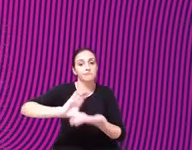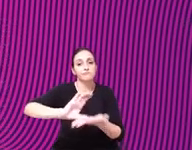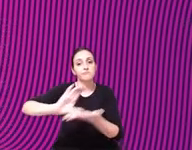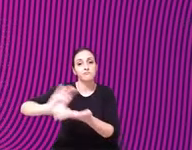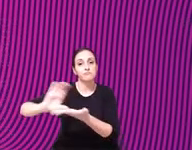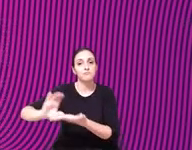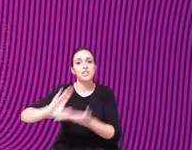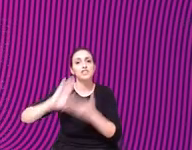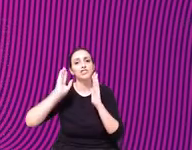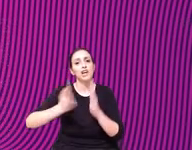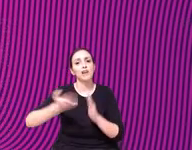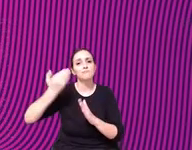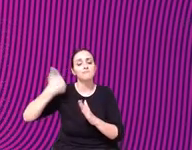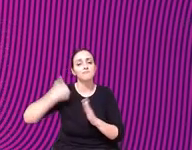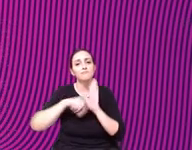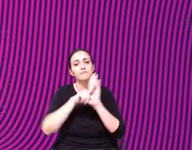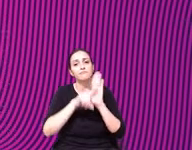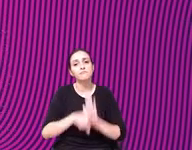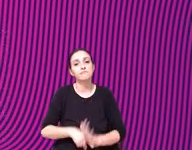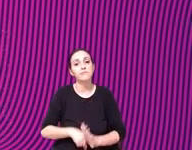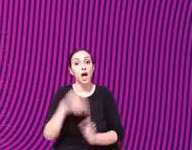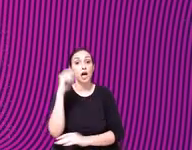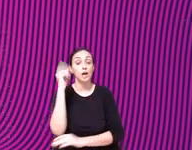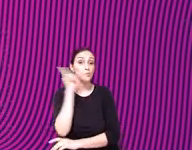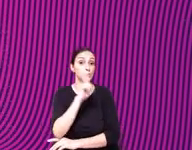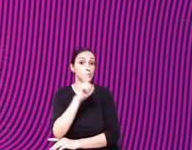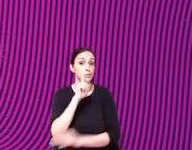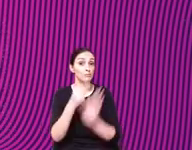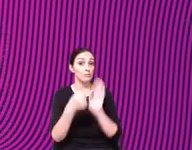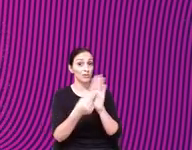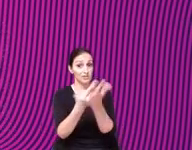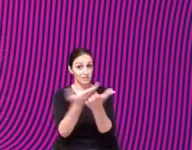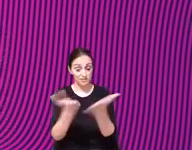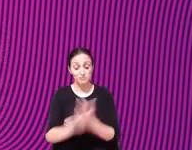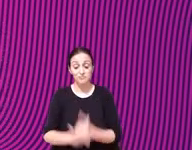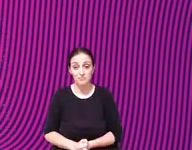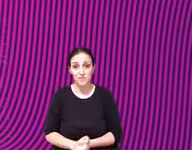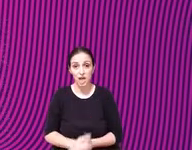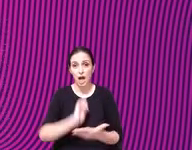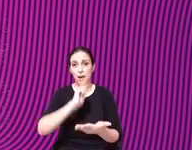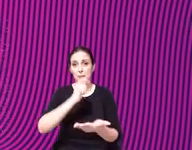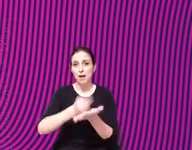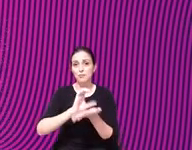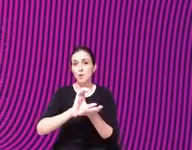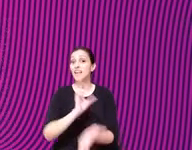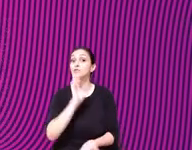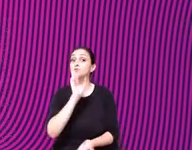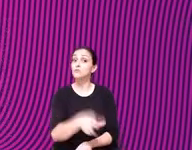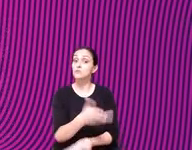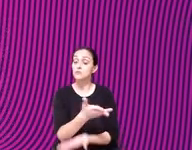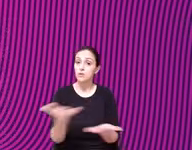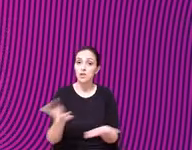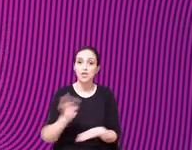mostrou lá, o que os Estados Unidos apontam, né? Pagamento por resultados, né? Não